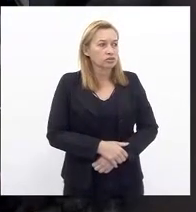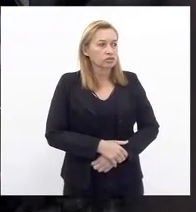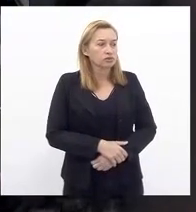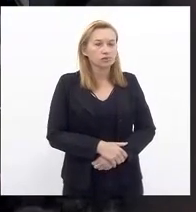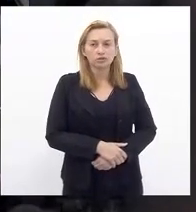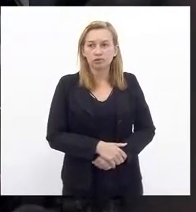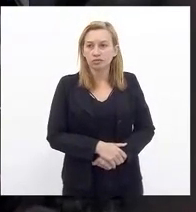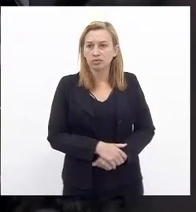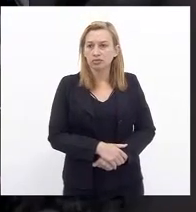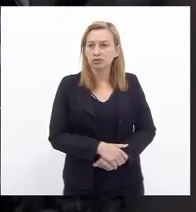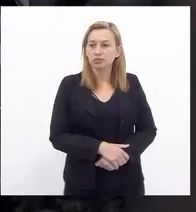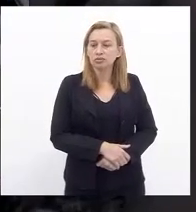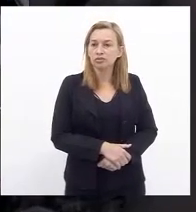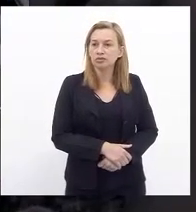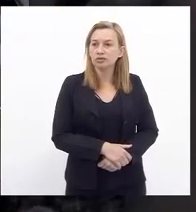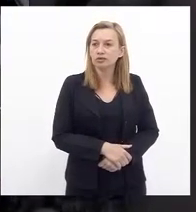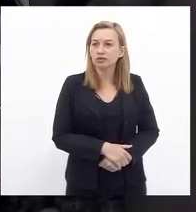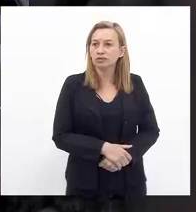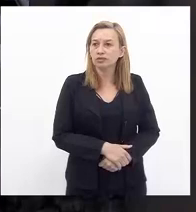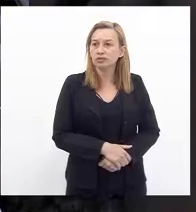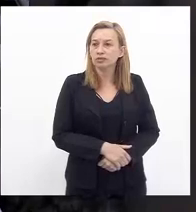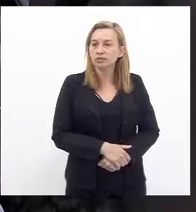E aí